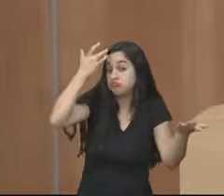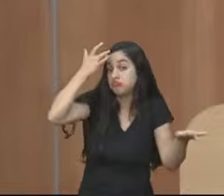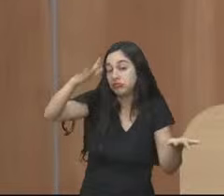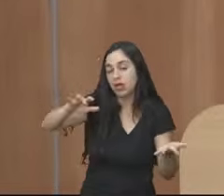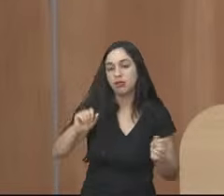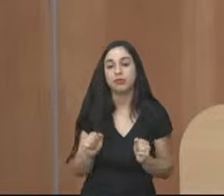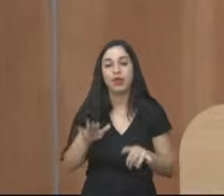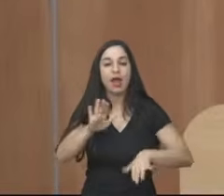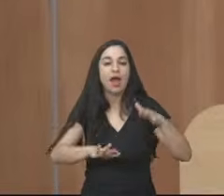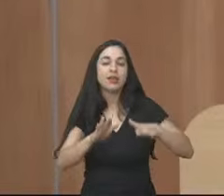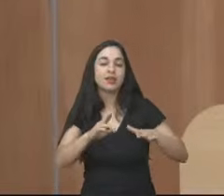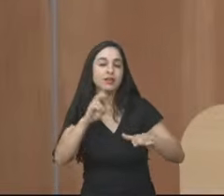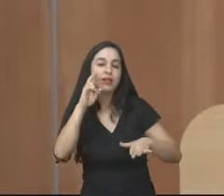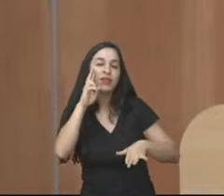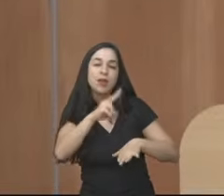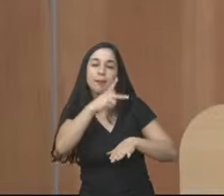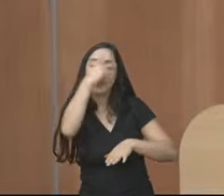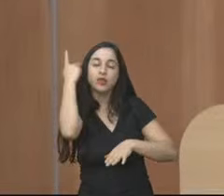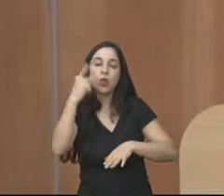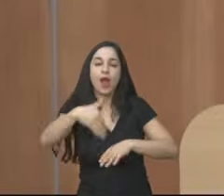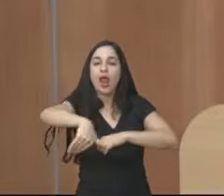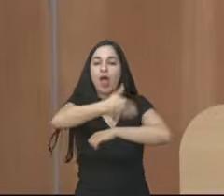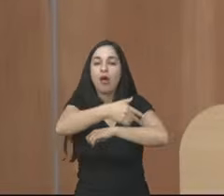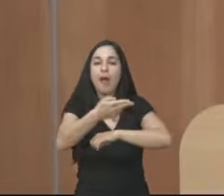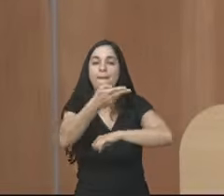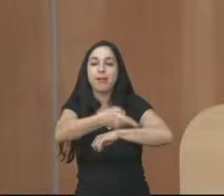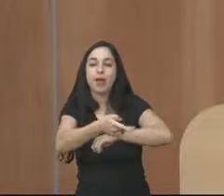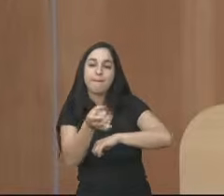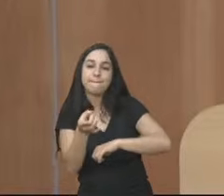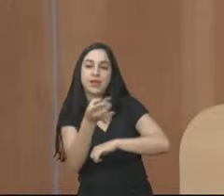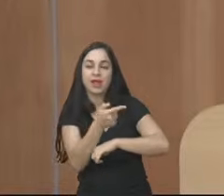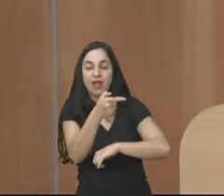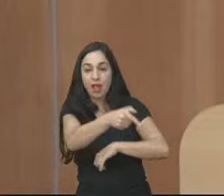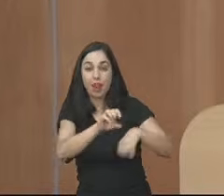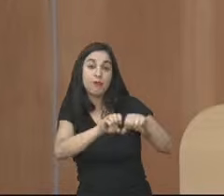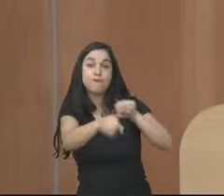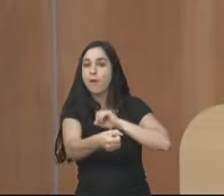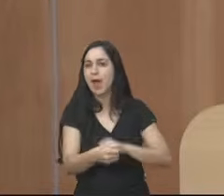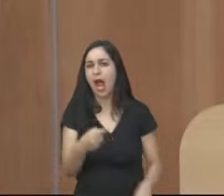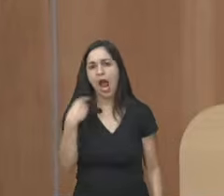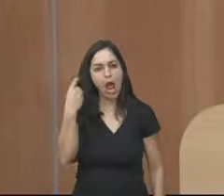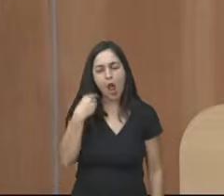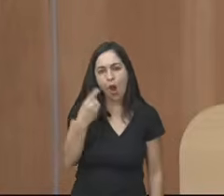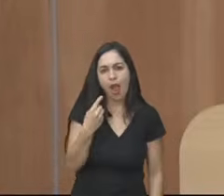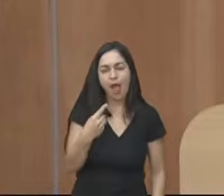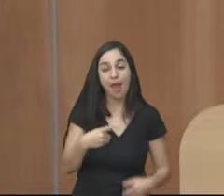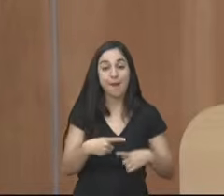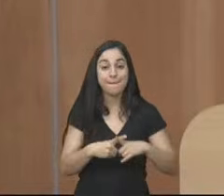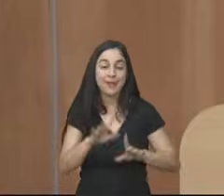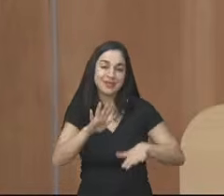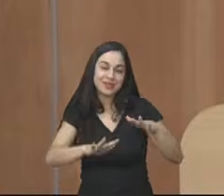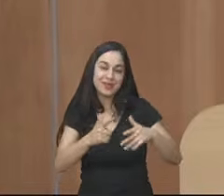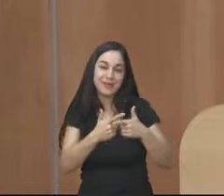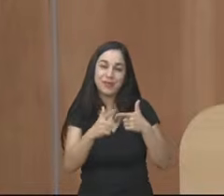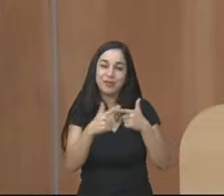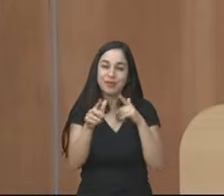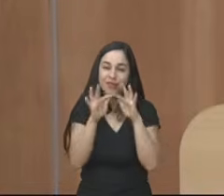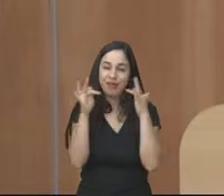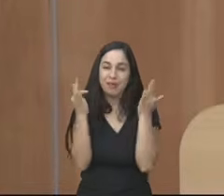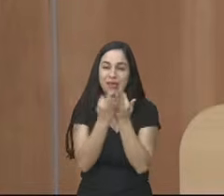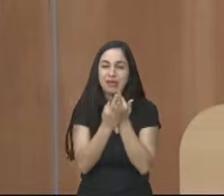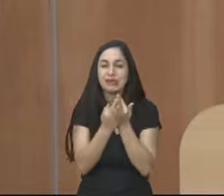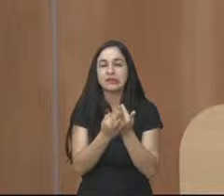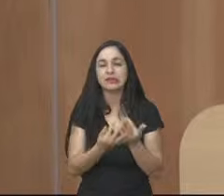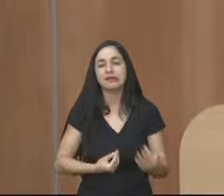formada, advogado, né? Pessoas que têm uma formação, mas muitas vezes aconteceu algum problema na sua família que está ali.